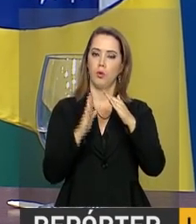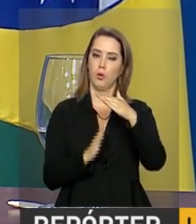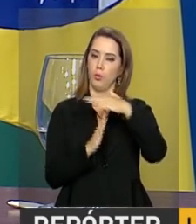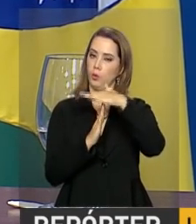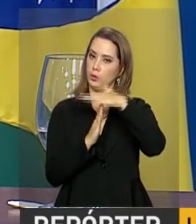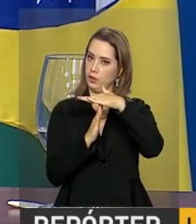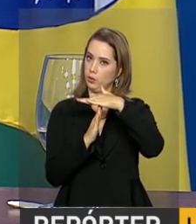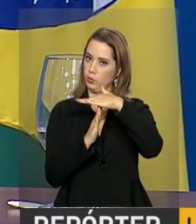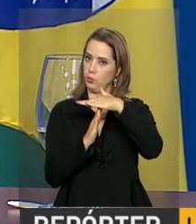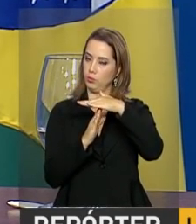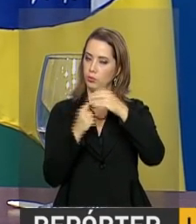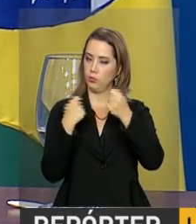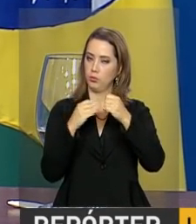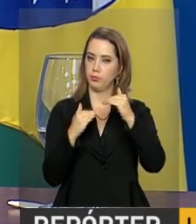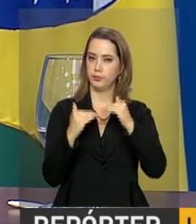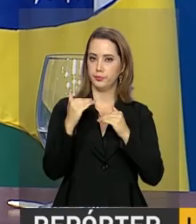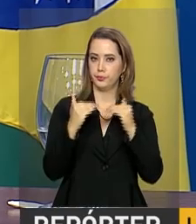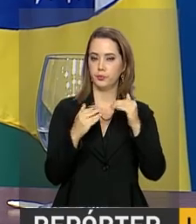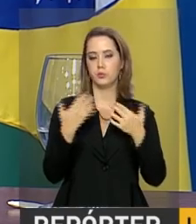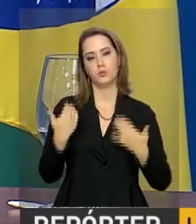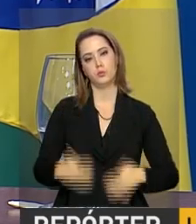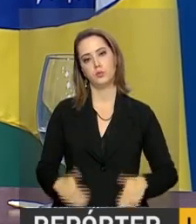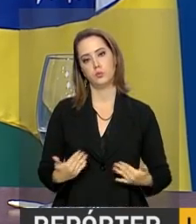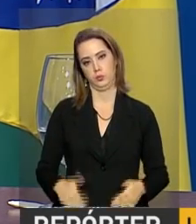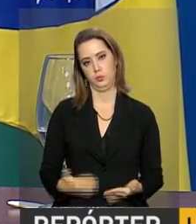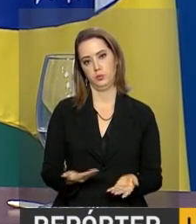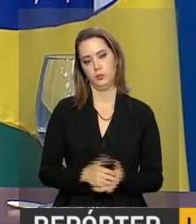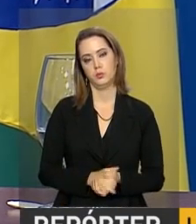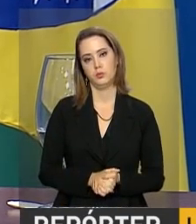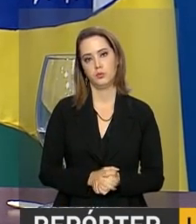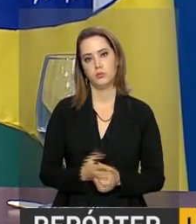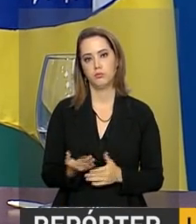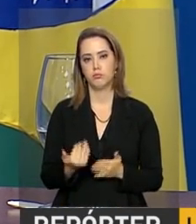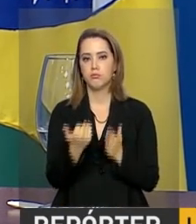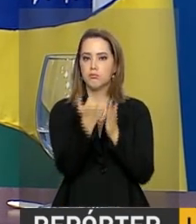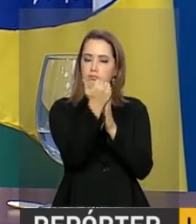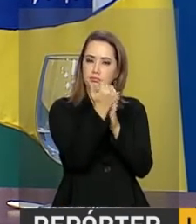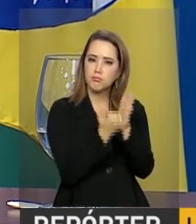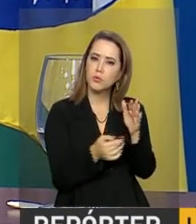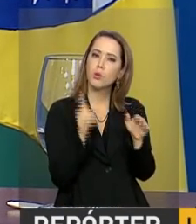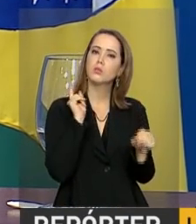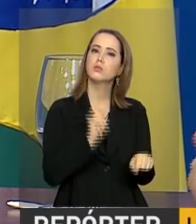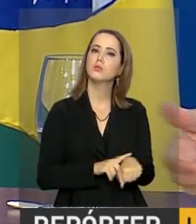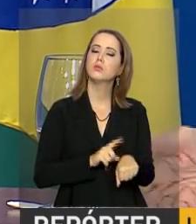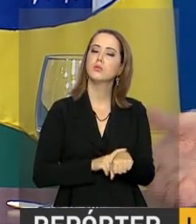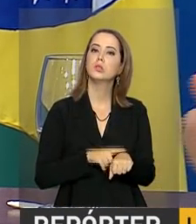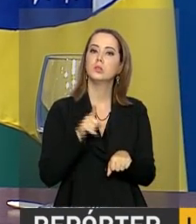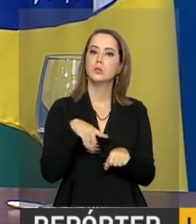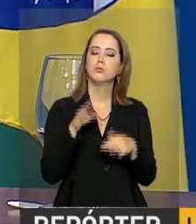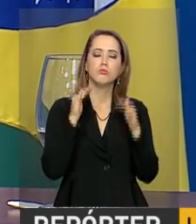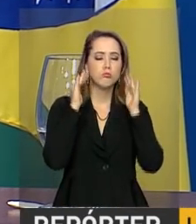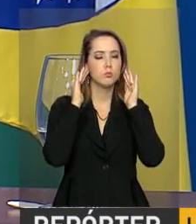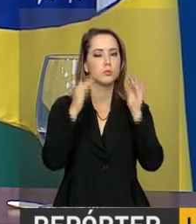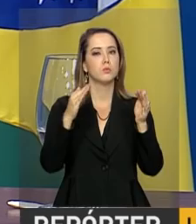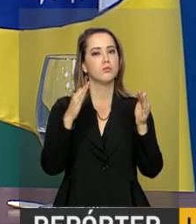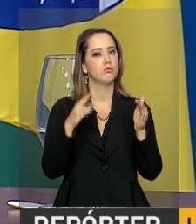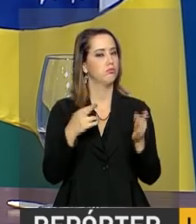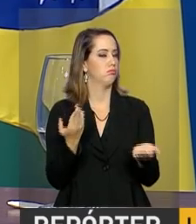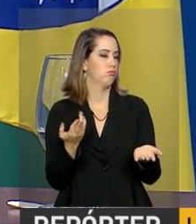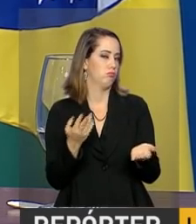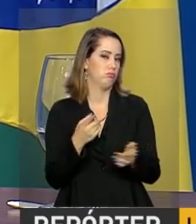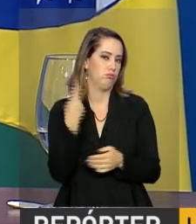despesas. Em relação ao ao cronograma, de novo, o nosso cronograma obedece a um ritmo